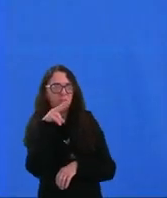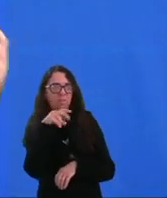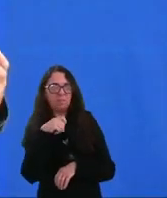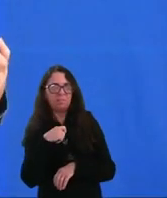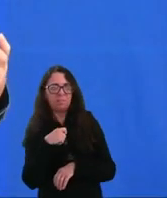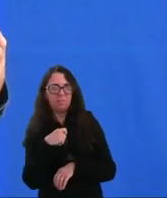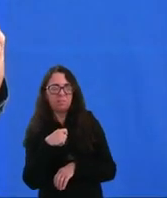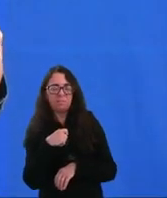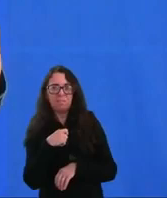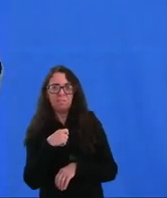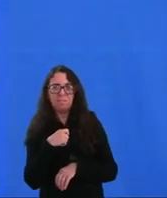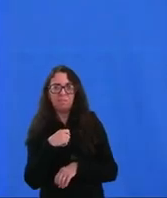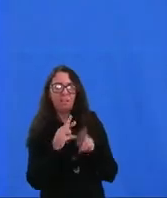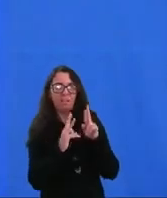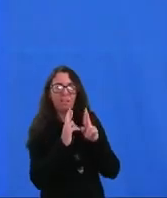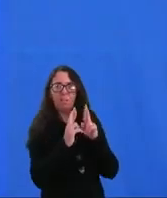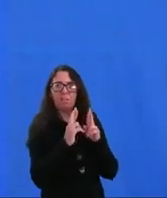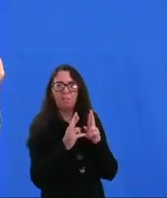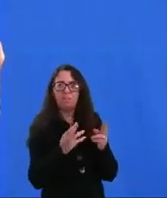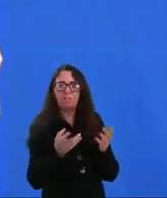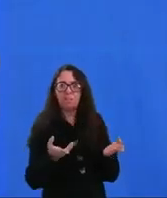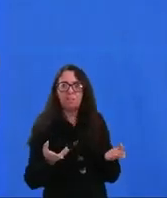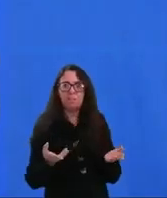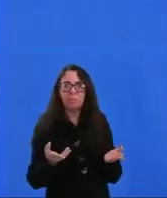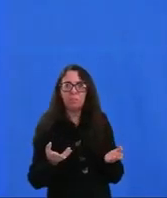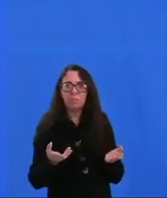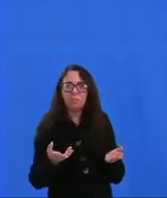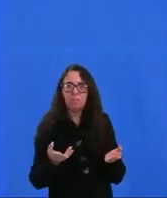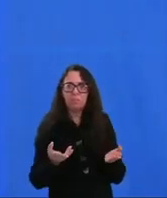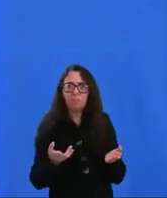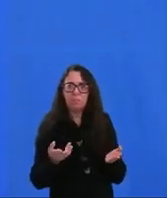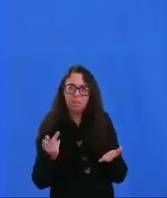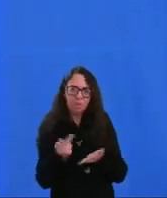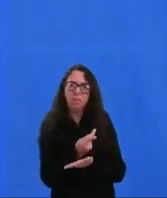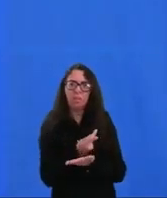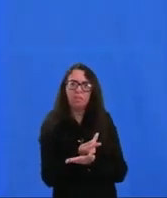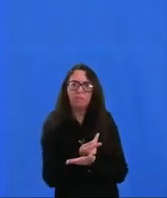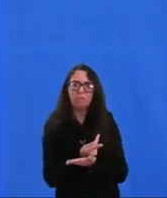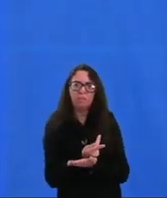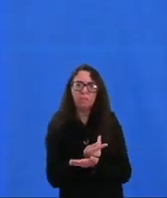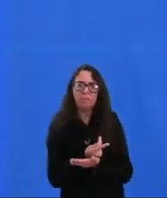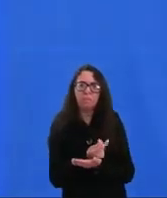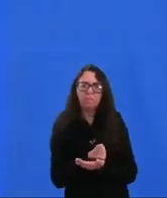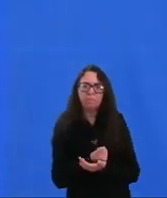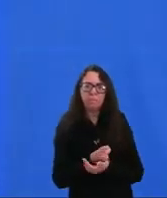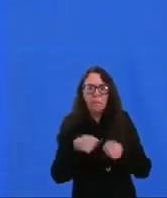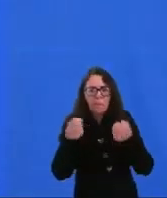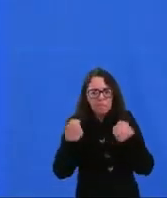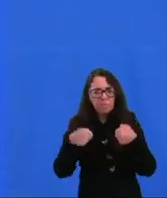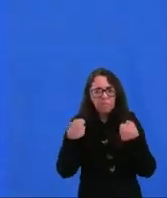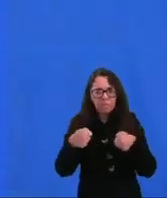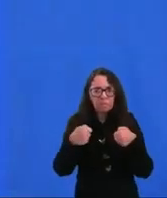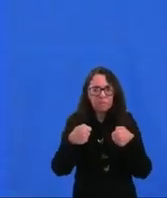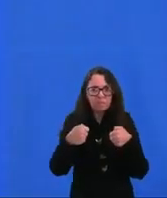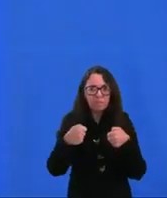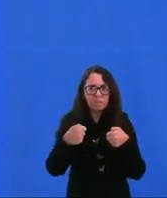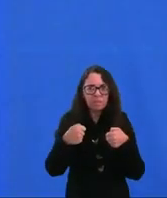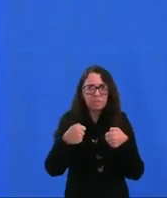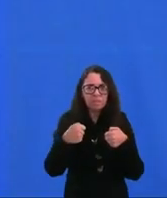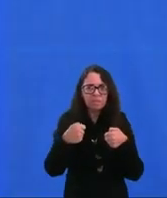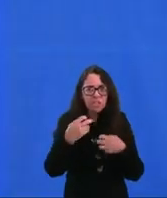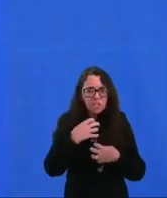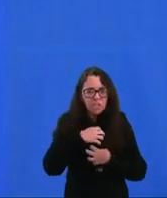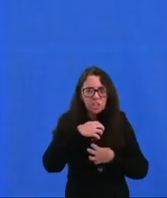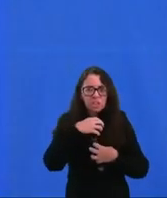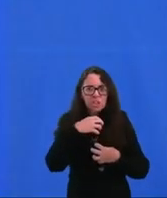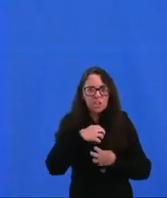ser iluminados pelo poder do Espírito Santo, assim como Estevão foi, que o pessoal via em Estevão